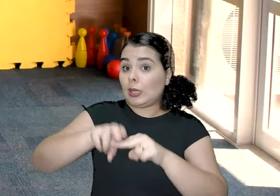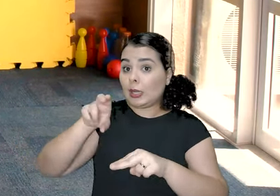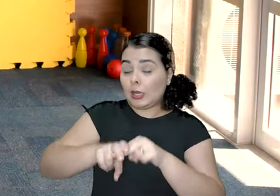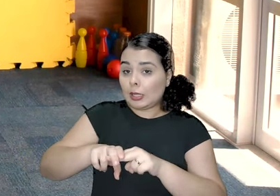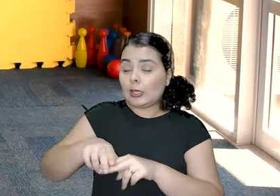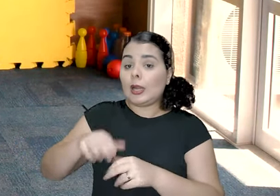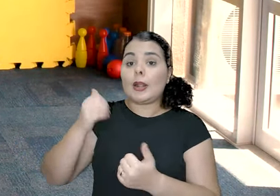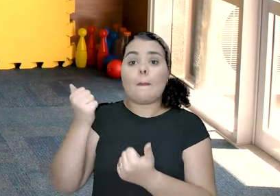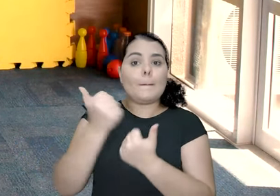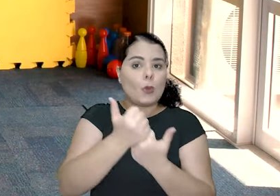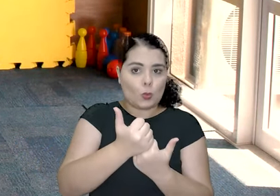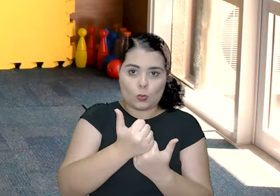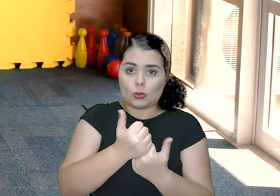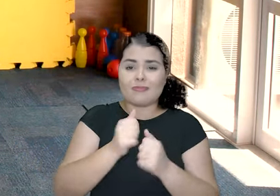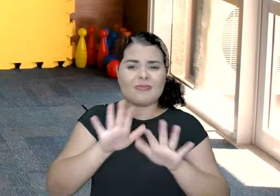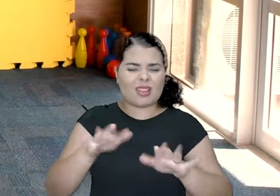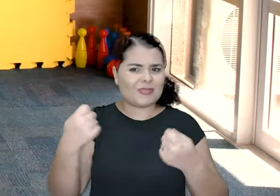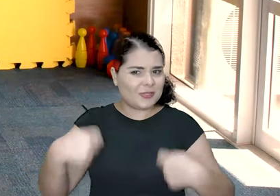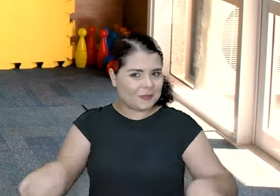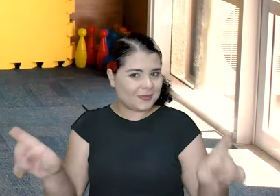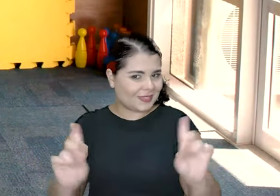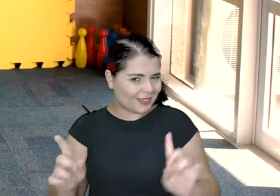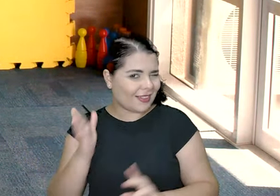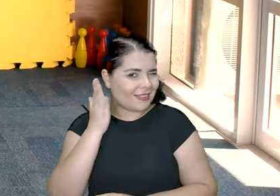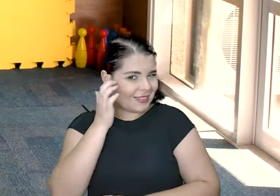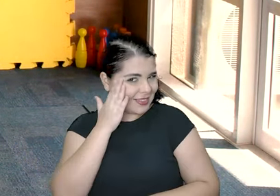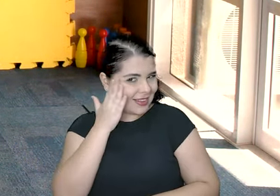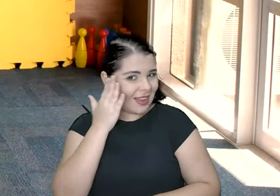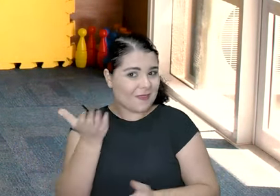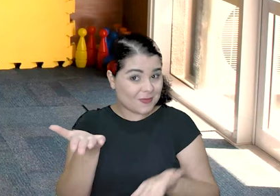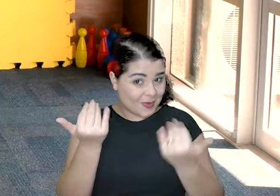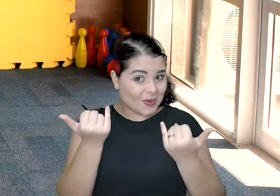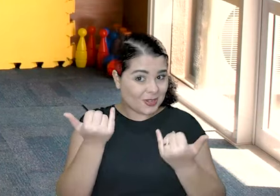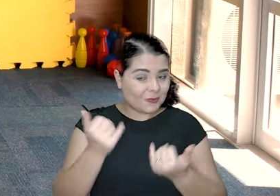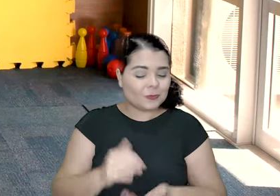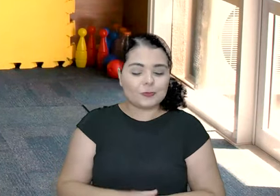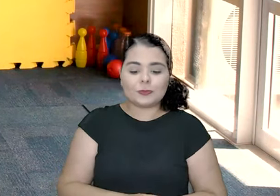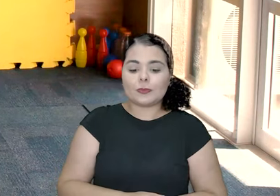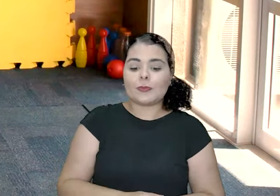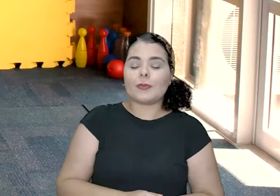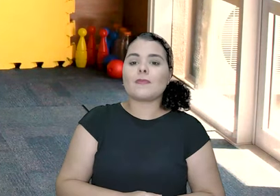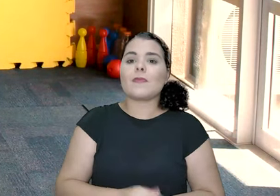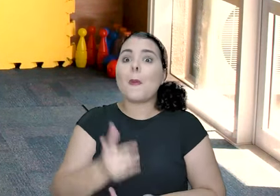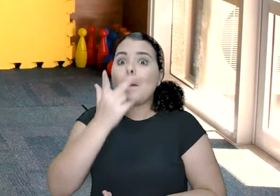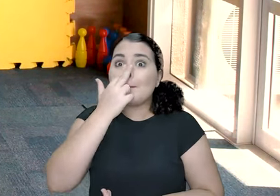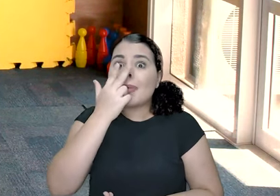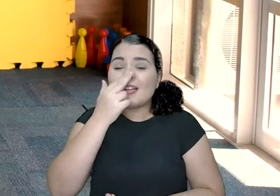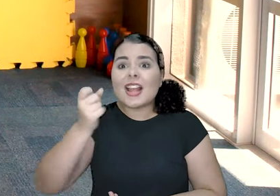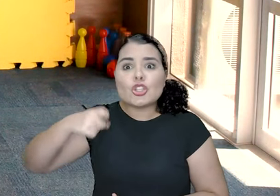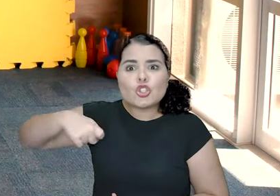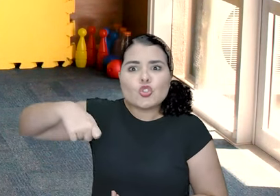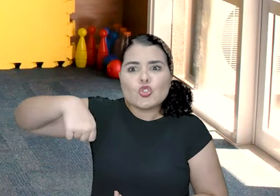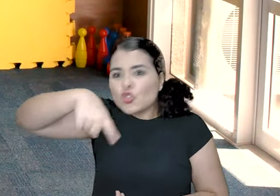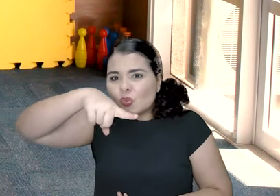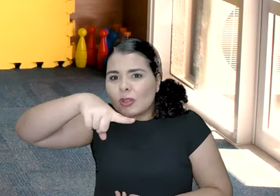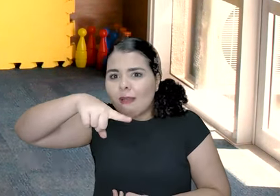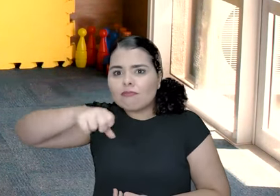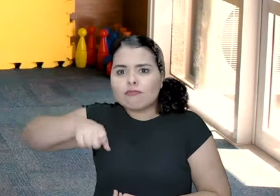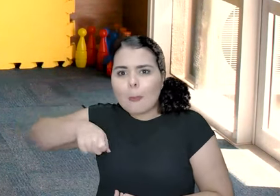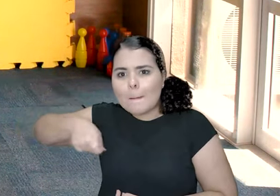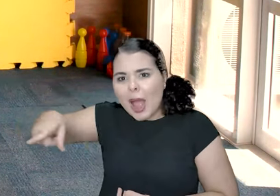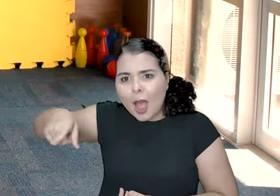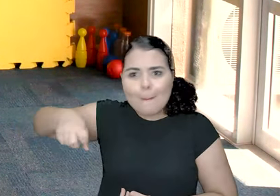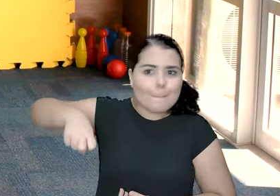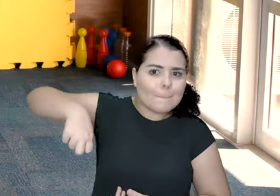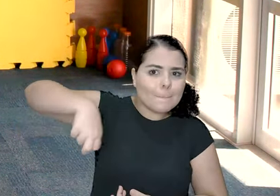apoio. Mas não vai precisar. Bora lá? Dá um chutezinho com esse